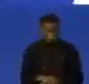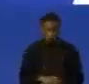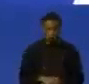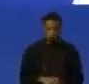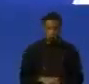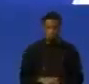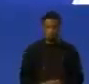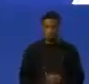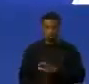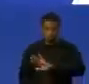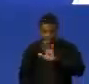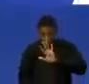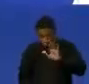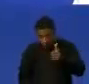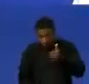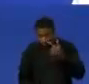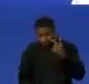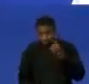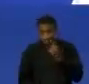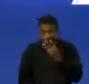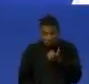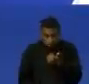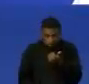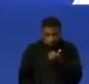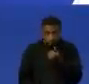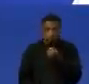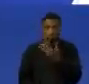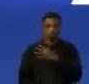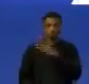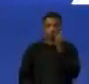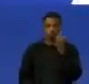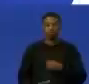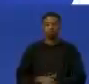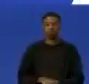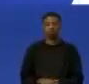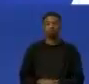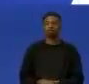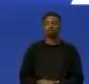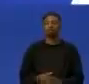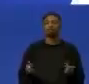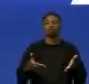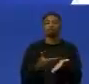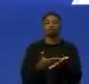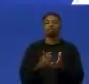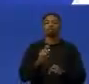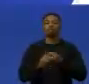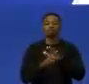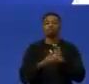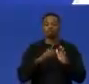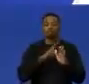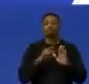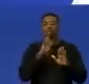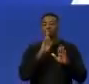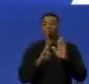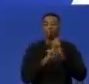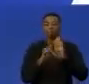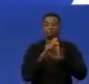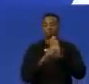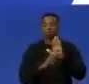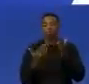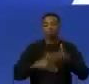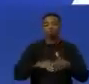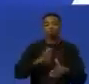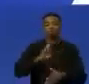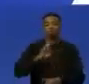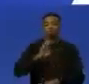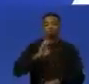Fala, gente. Tudo bem? Beleza? Maravilha! Então vamos lá, vamos começar a nossa resolução aqui da prova do